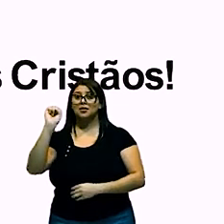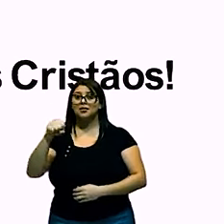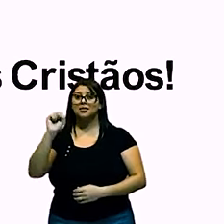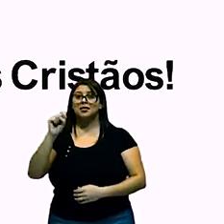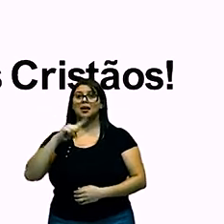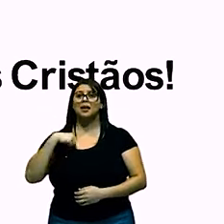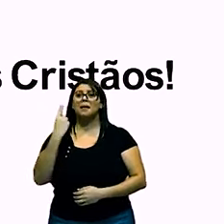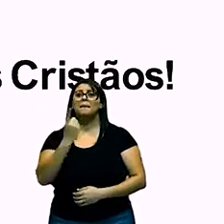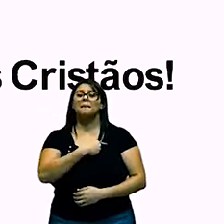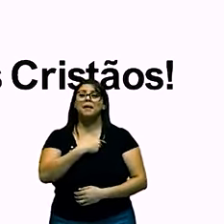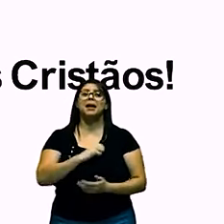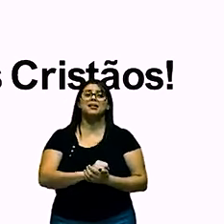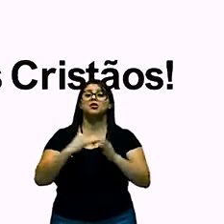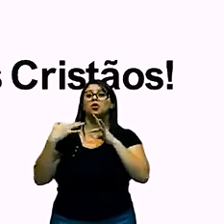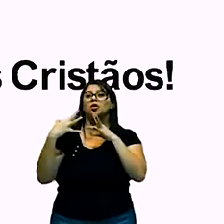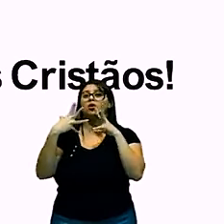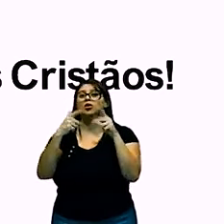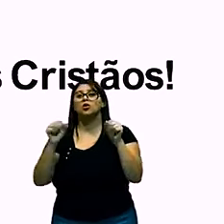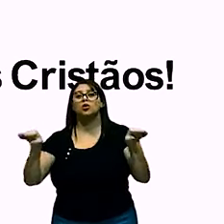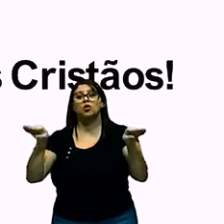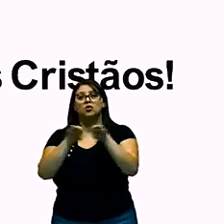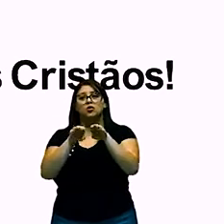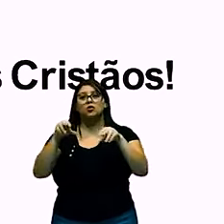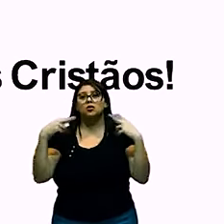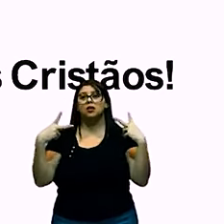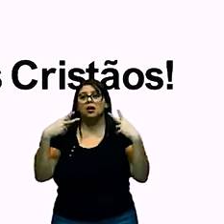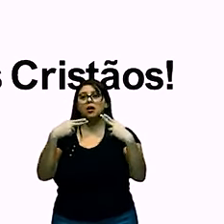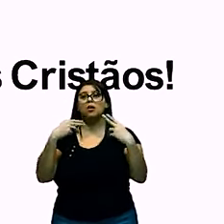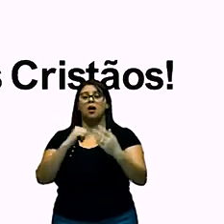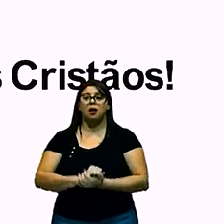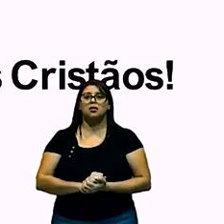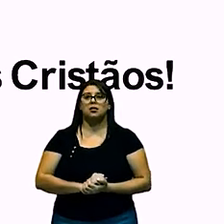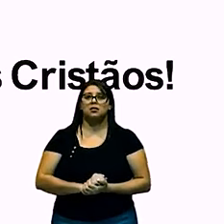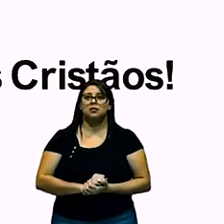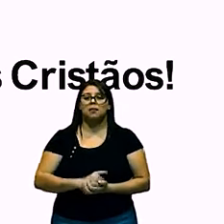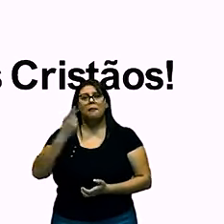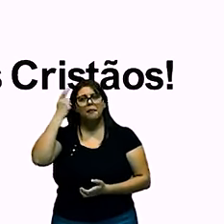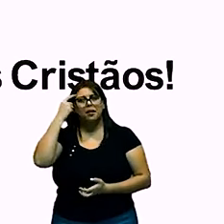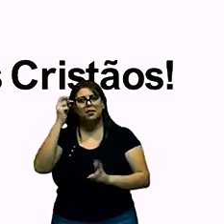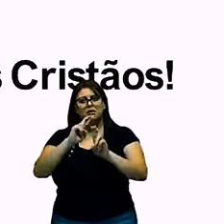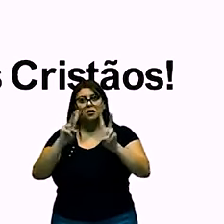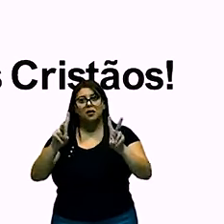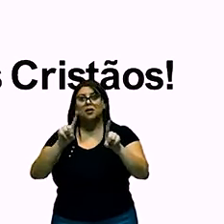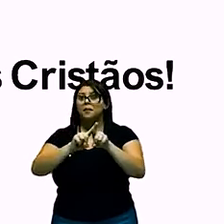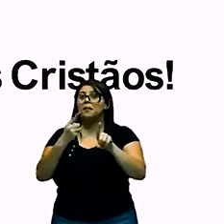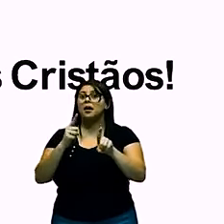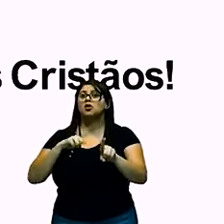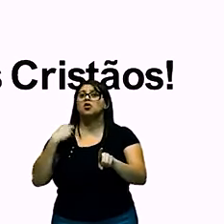Cristo. Tem pensamentos diferentes na pneumatologia e outras doutrinas? Sim, tem pensamentos diferentes, mas são nossos irmãos em